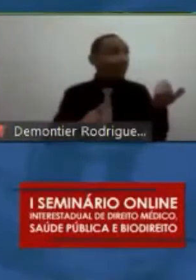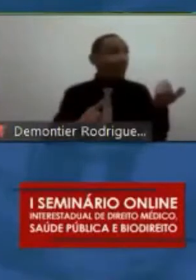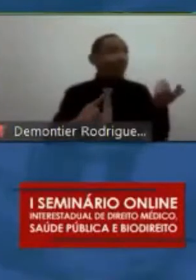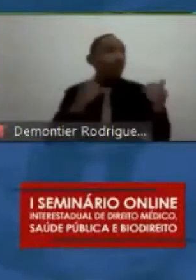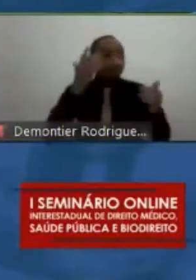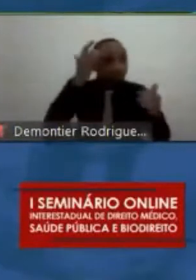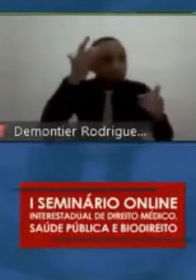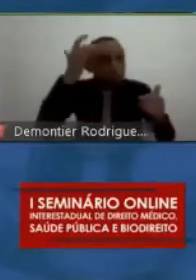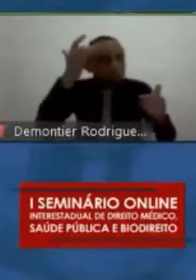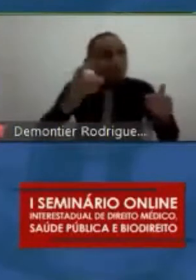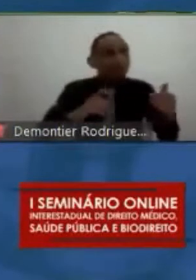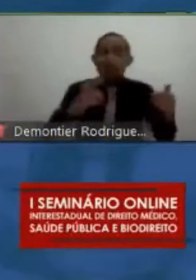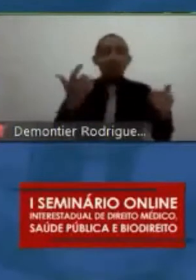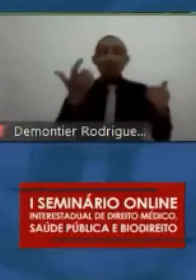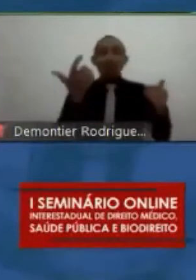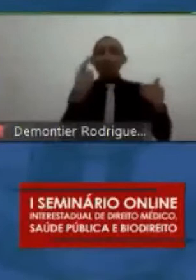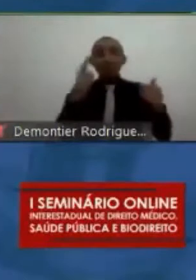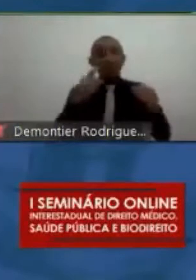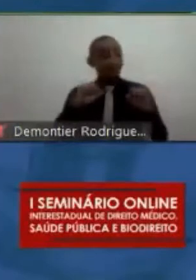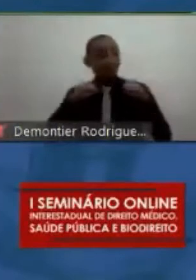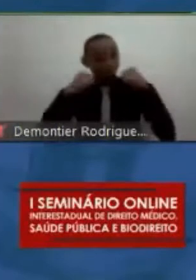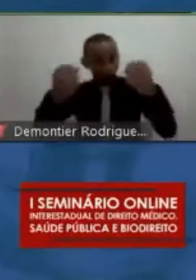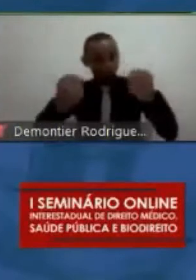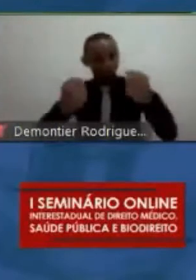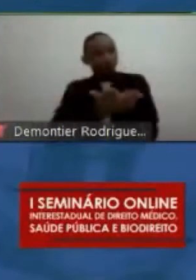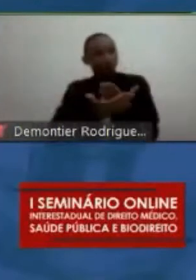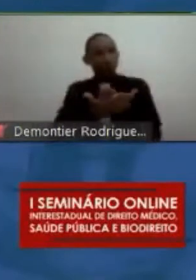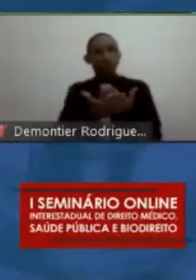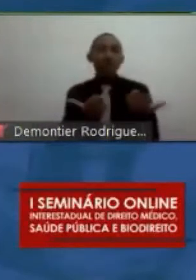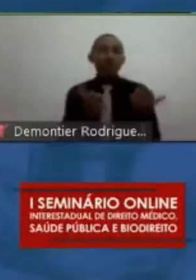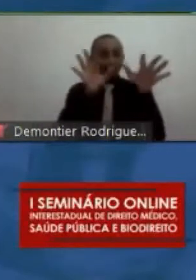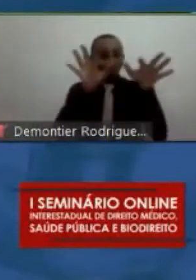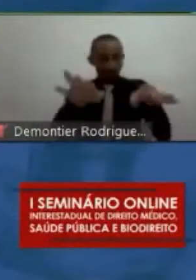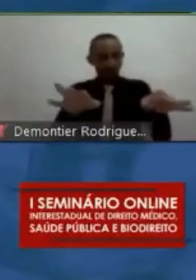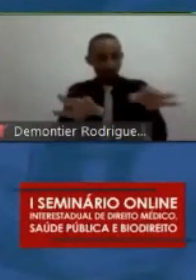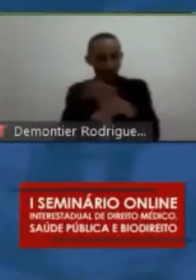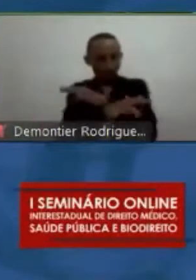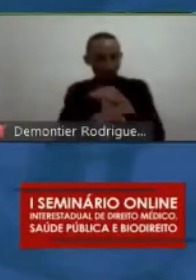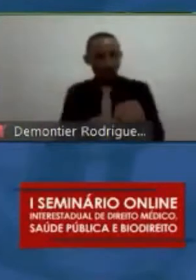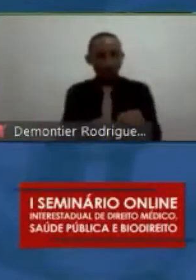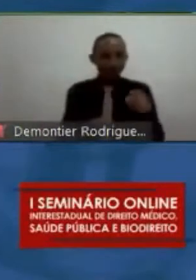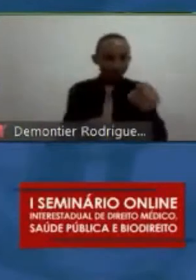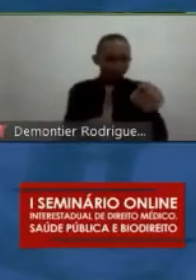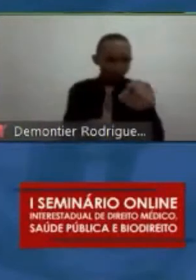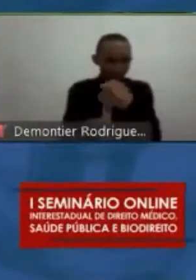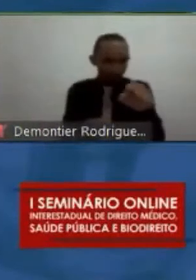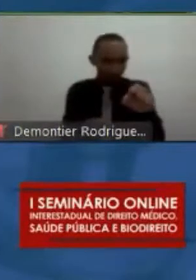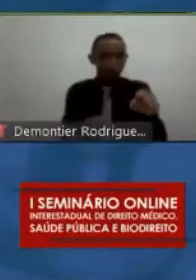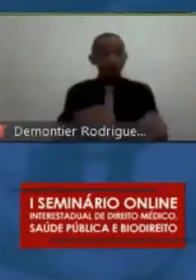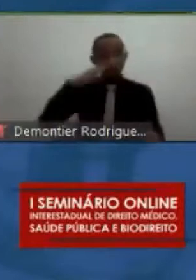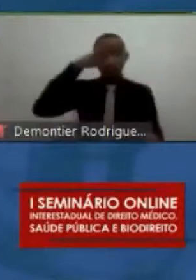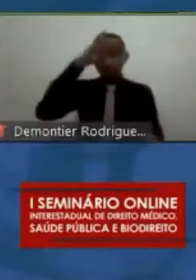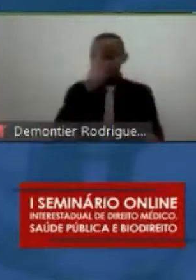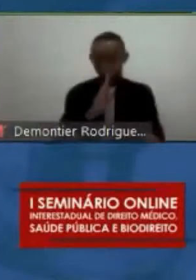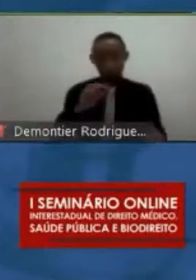é algo recorrente. Então, é necessário. E aqui finalizo com um exemplo de iniciativas no Brasil, aqui no Brasil, que já estão